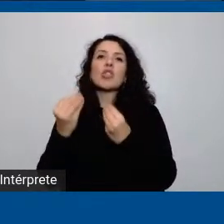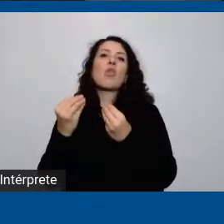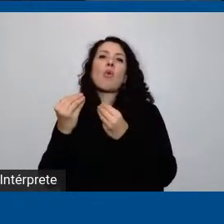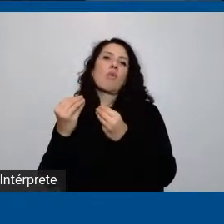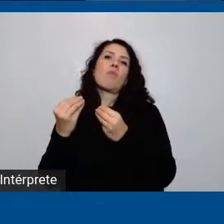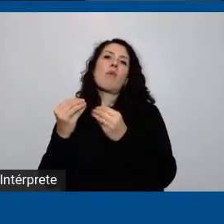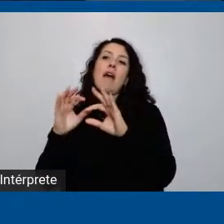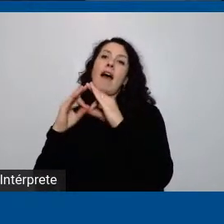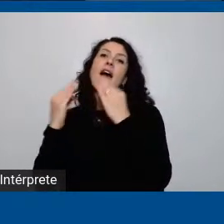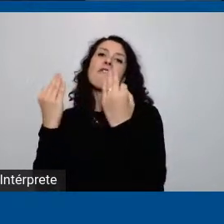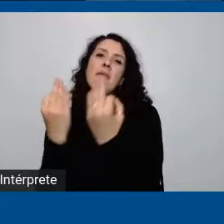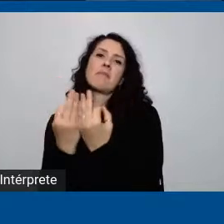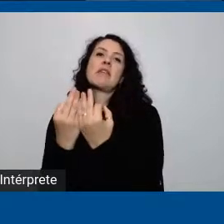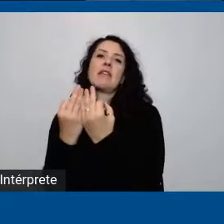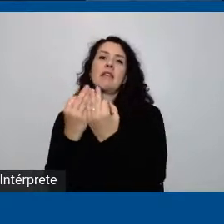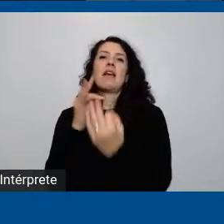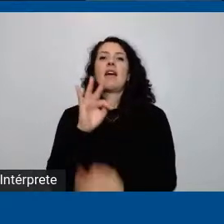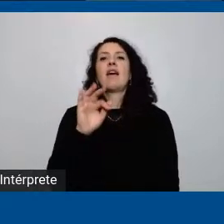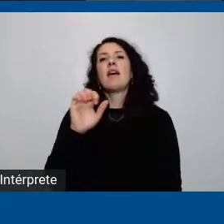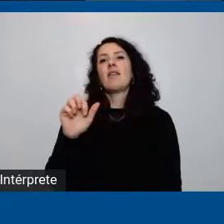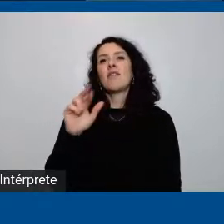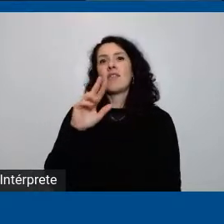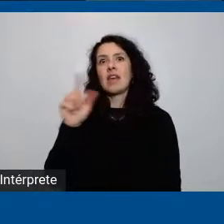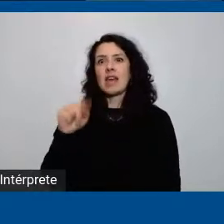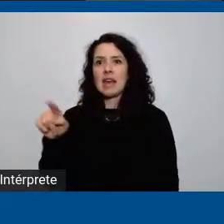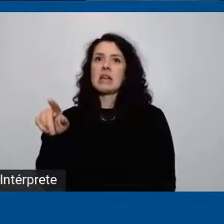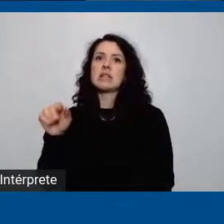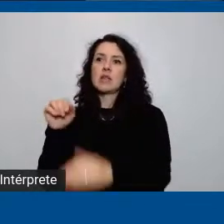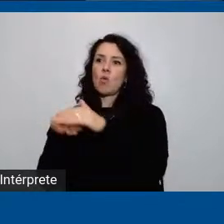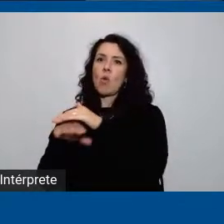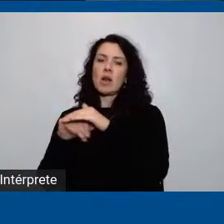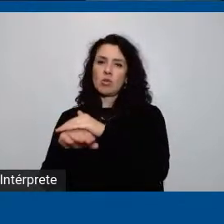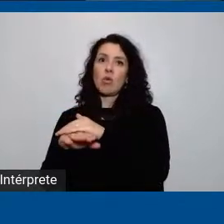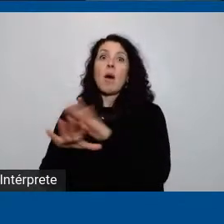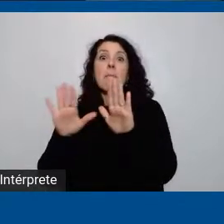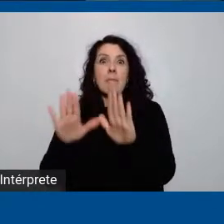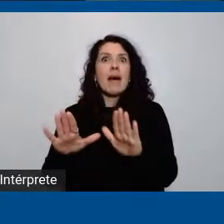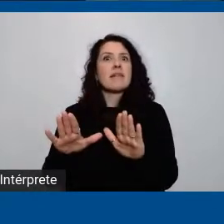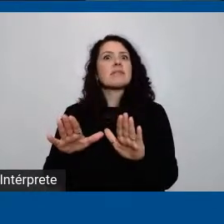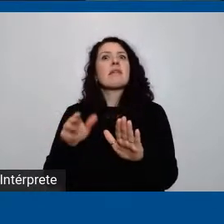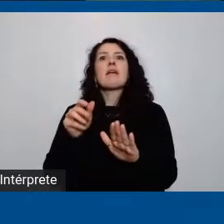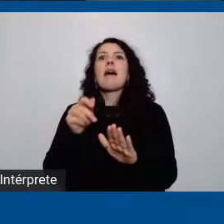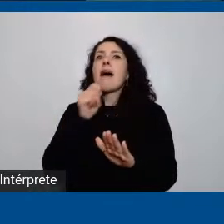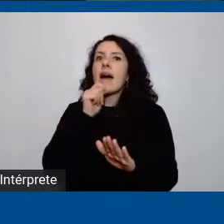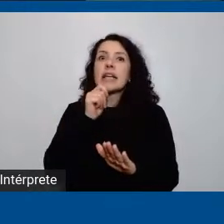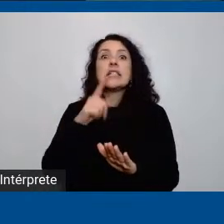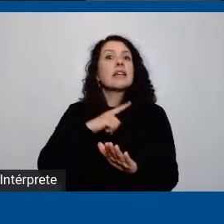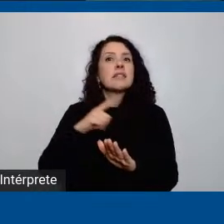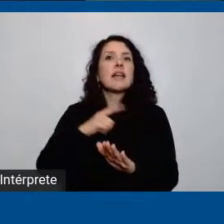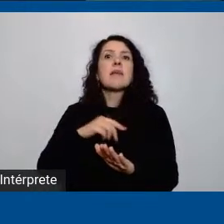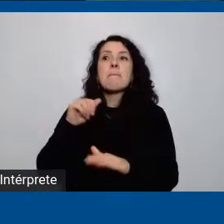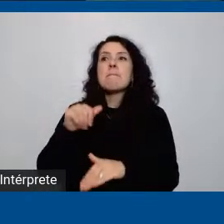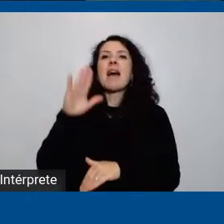ser explorado, né? E eu acho assim, uma coisa que